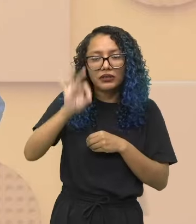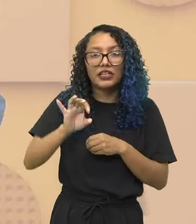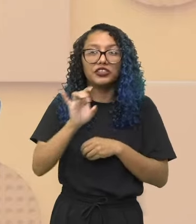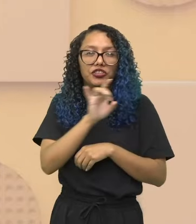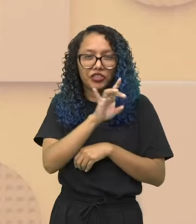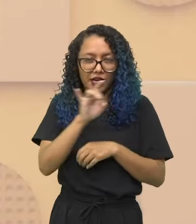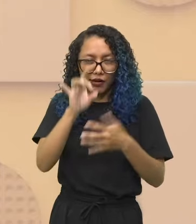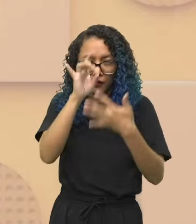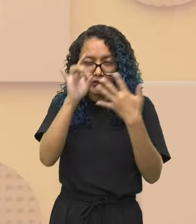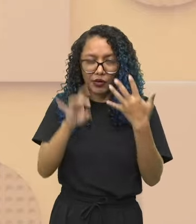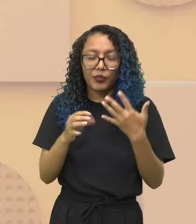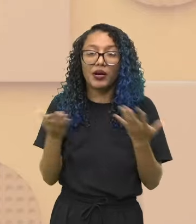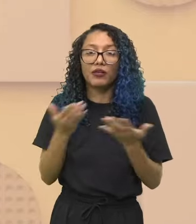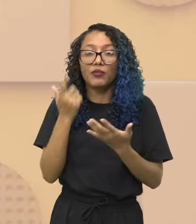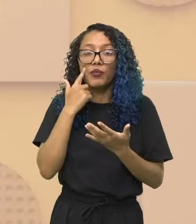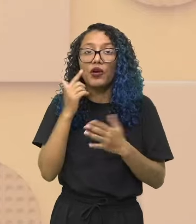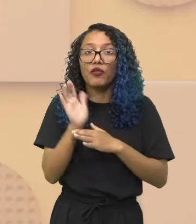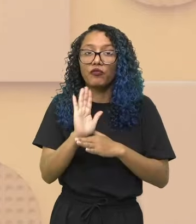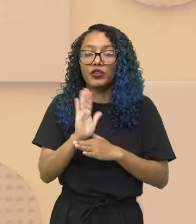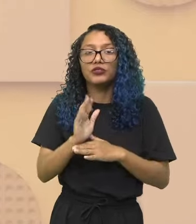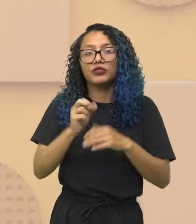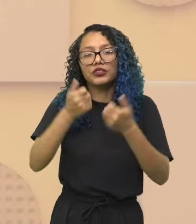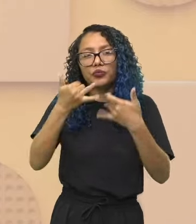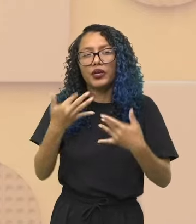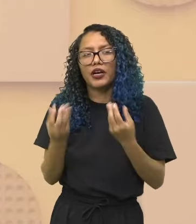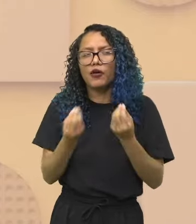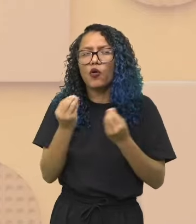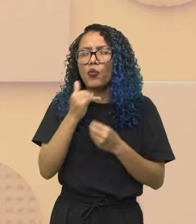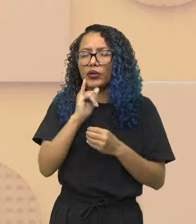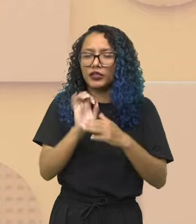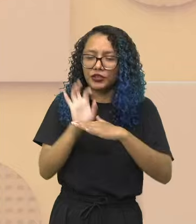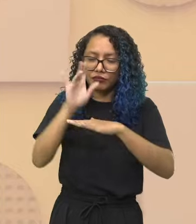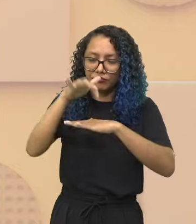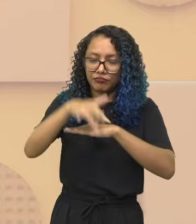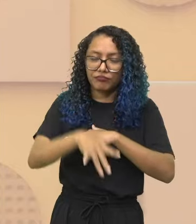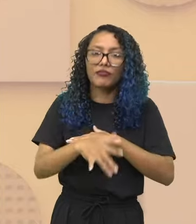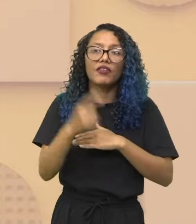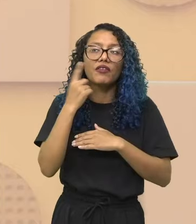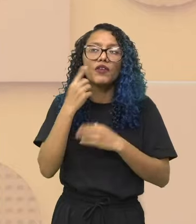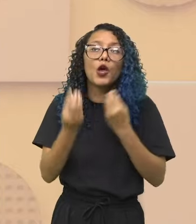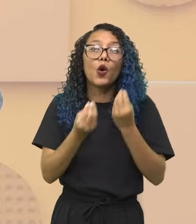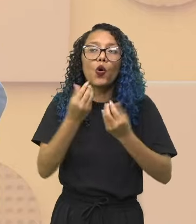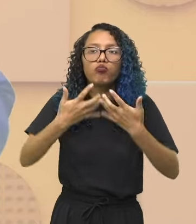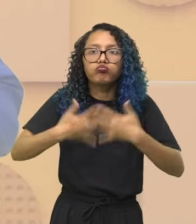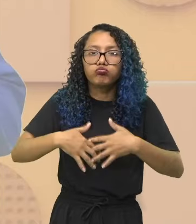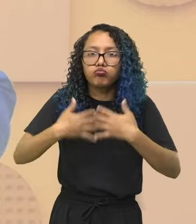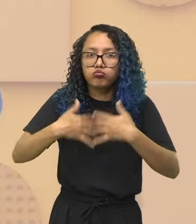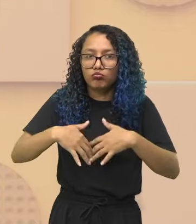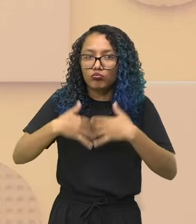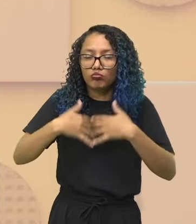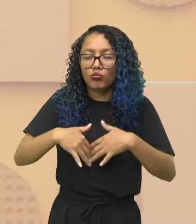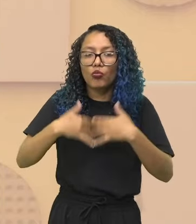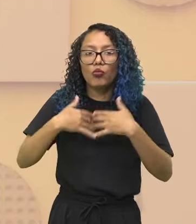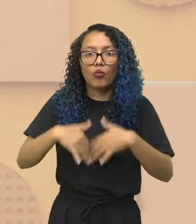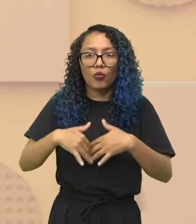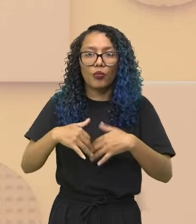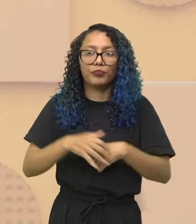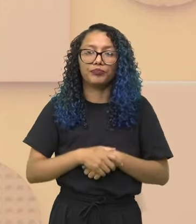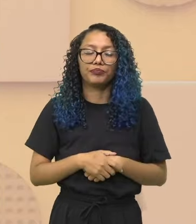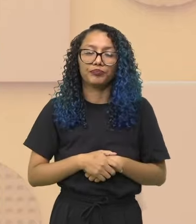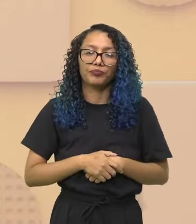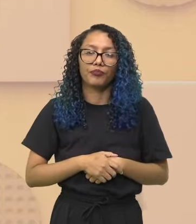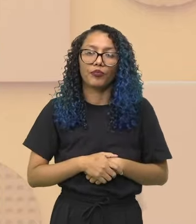sobre a energia hidráulica e aí a gente vai mostrar um pouco do funcionamento da energia, do